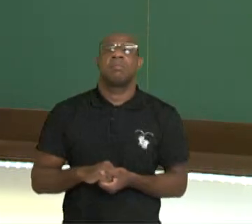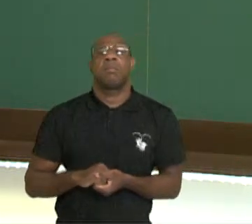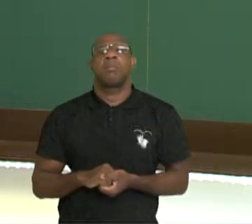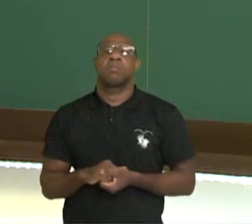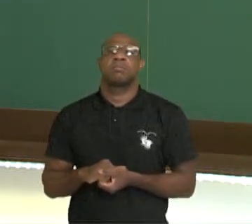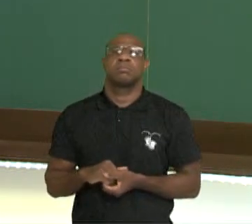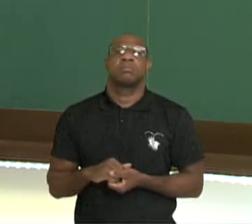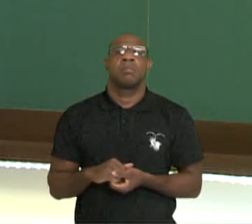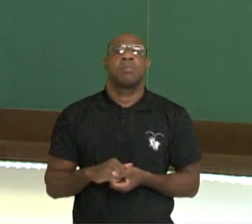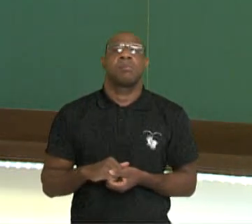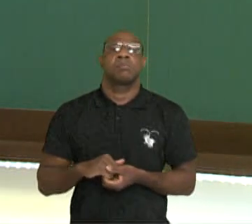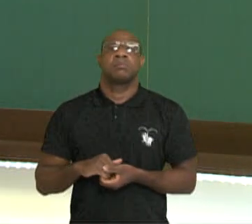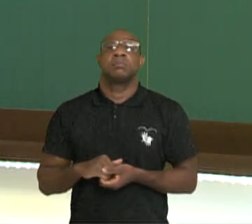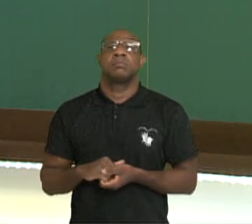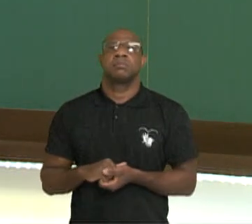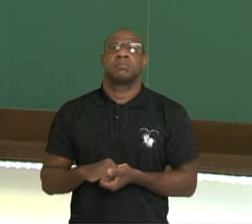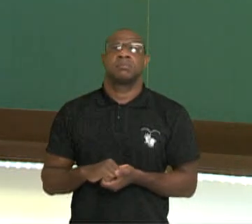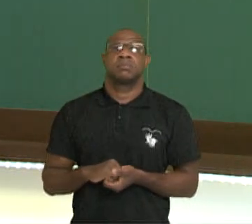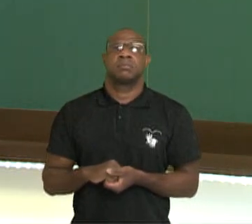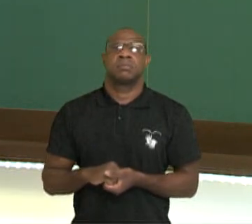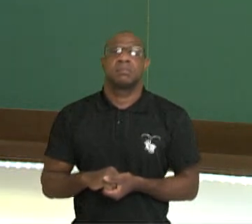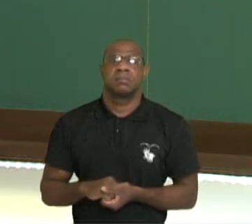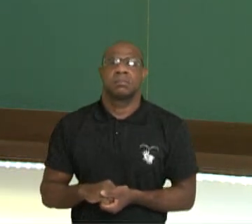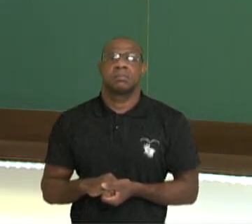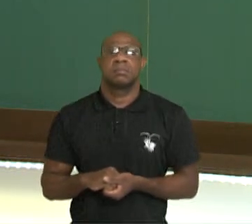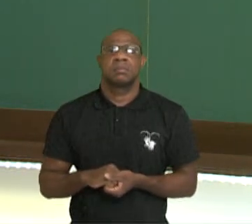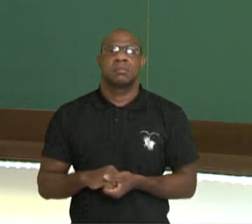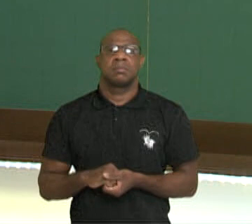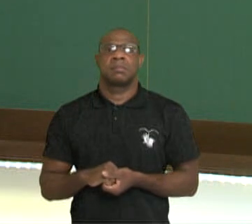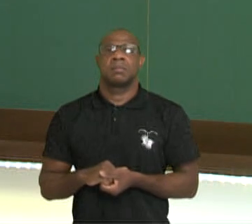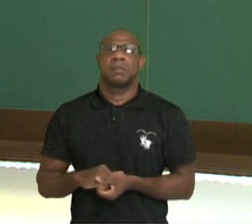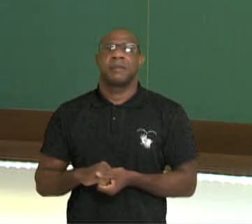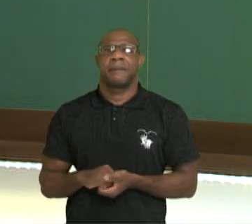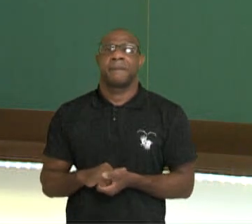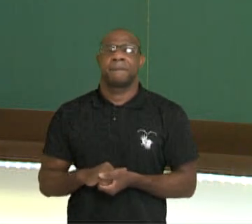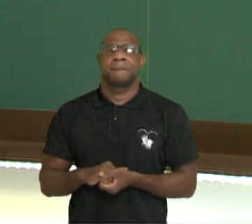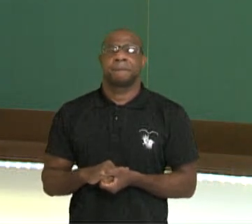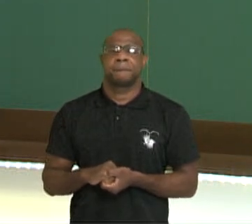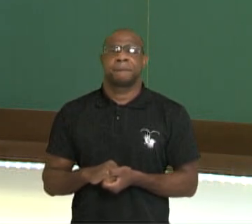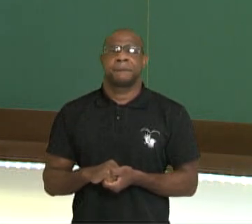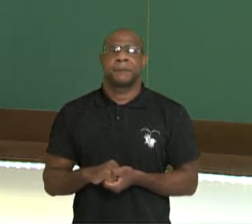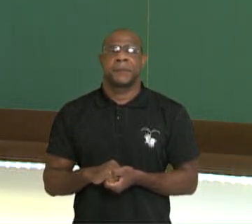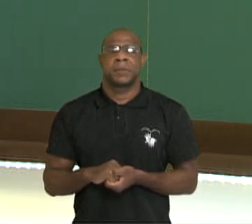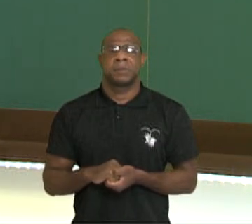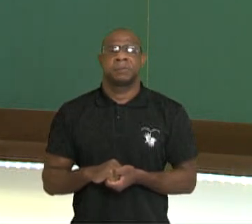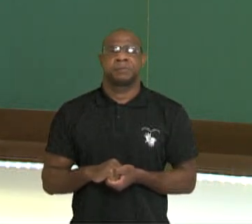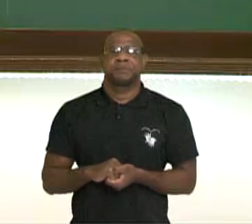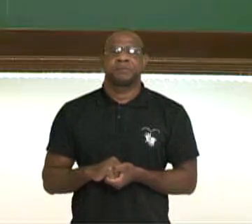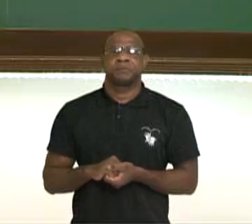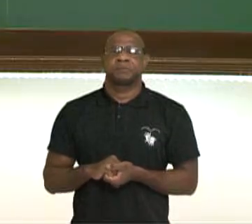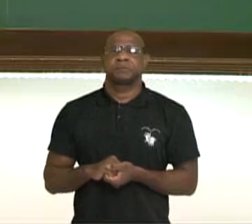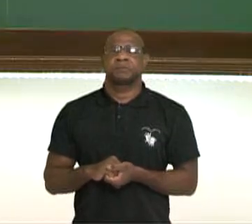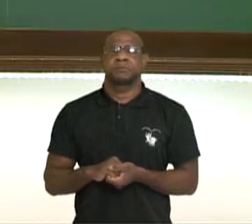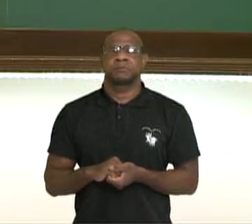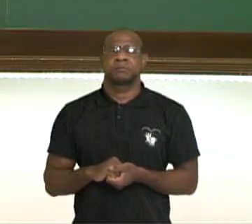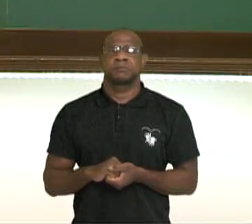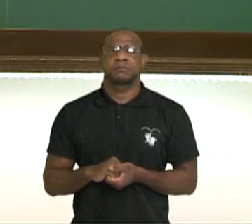lo tanto, são um recurso útil para organizar o tempo alrededor do mundo.